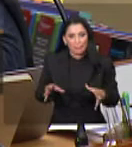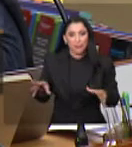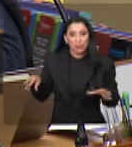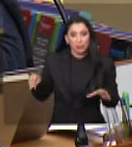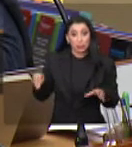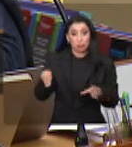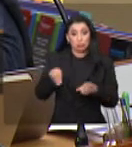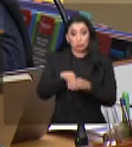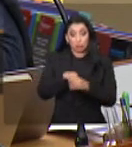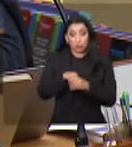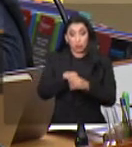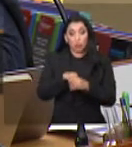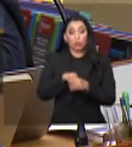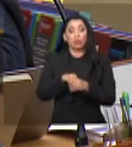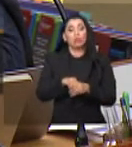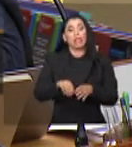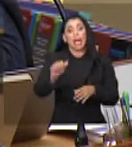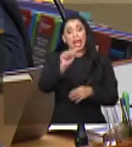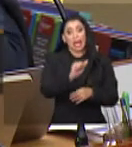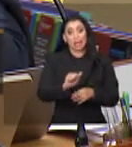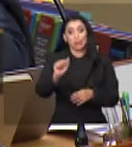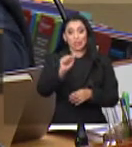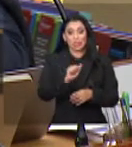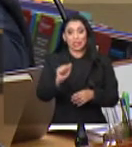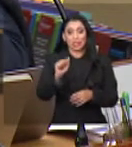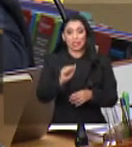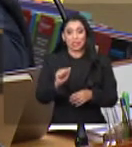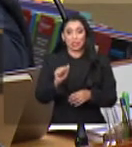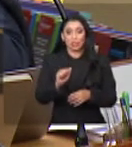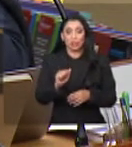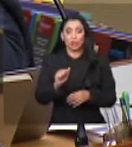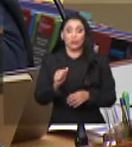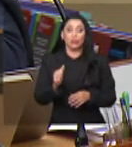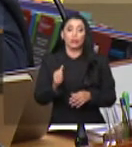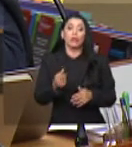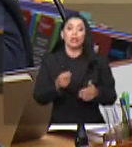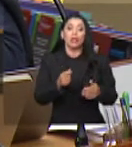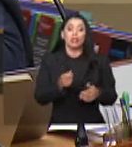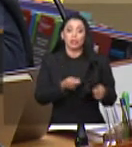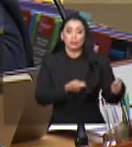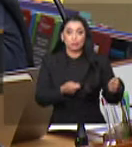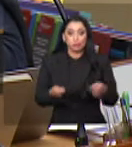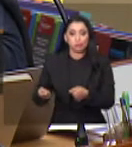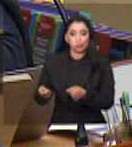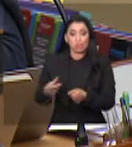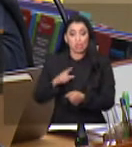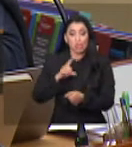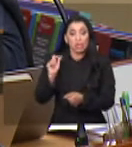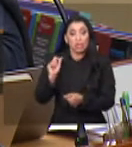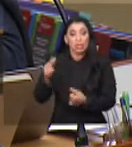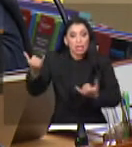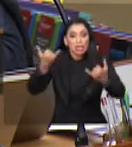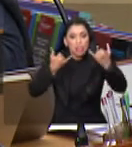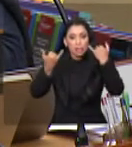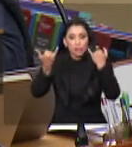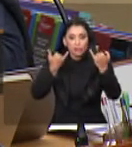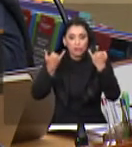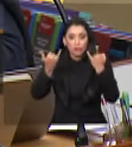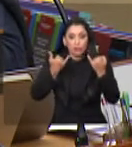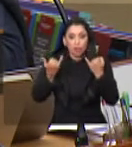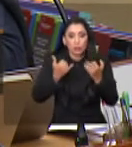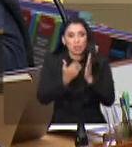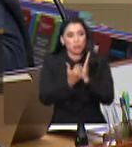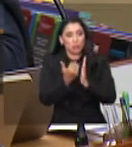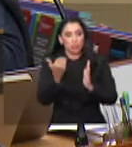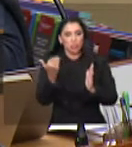que compõem os quadros associativos da parte autora que segundo informação da própria